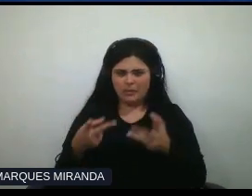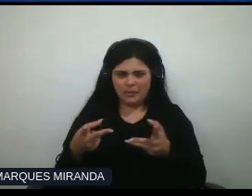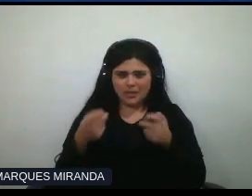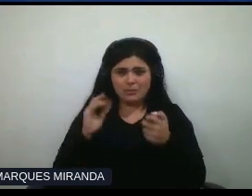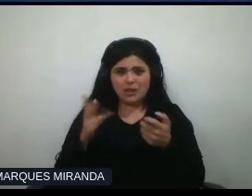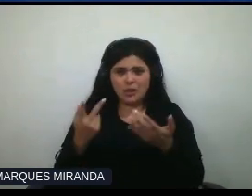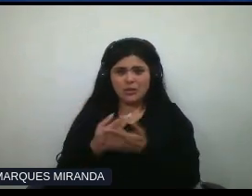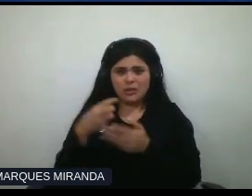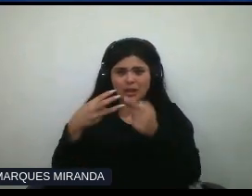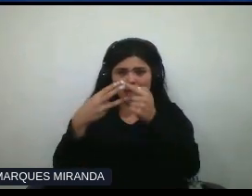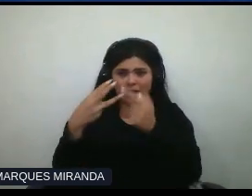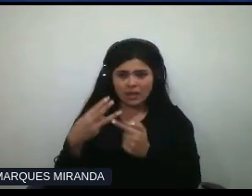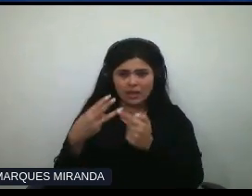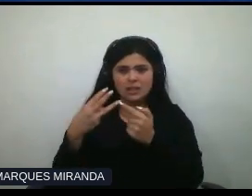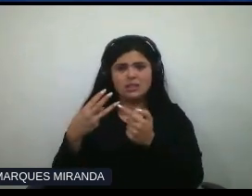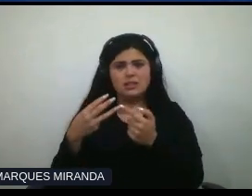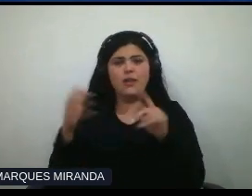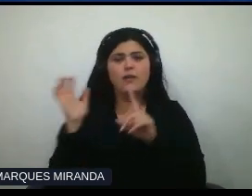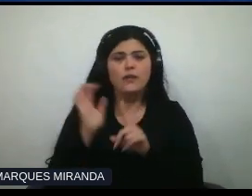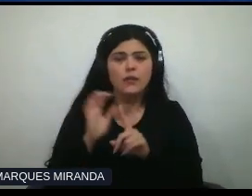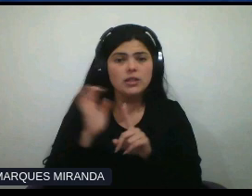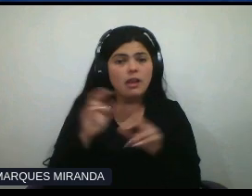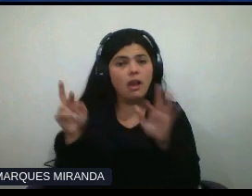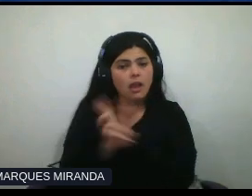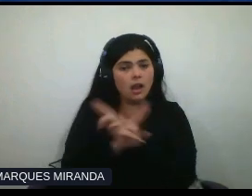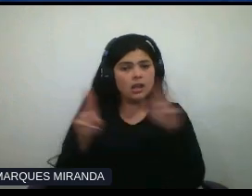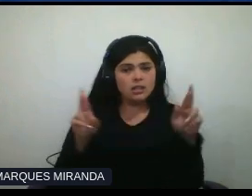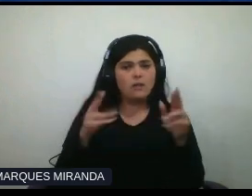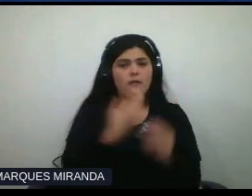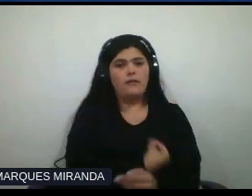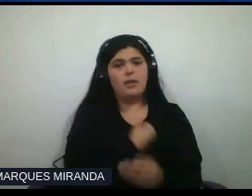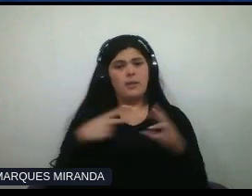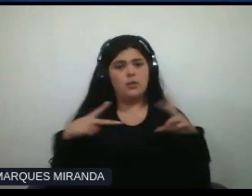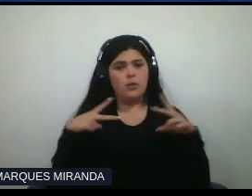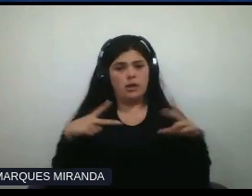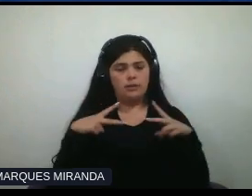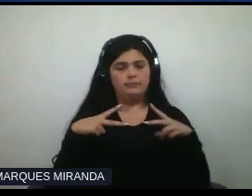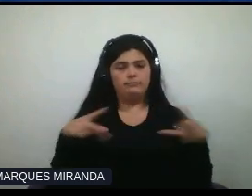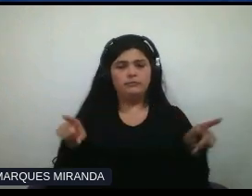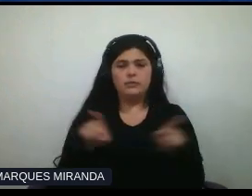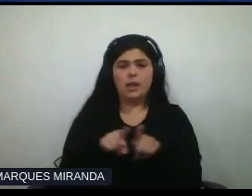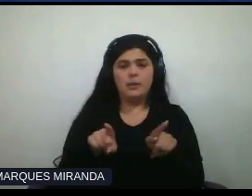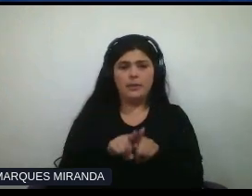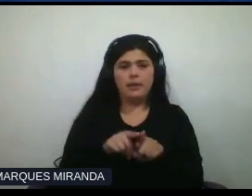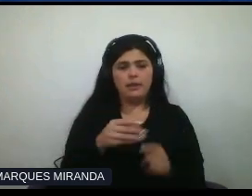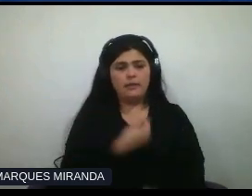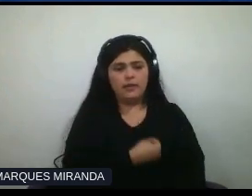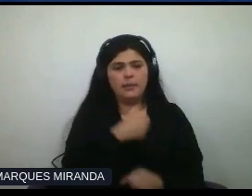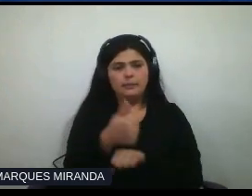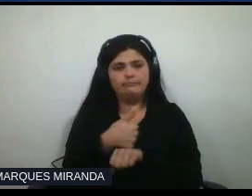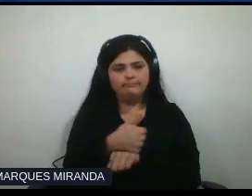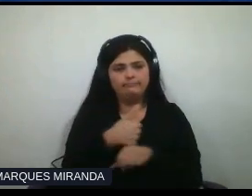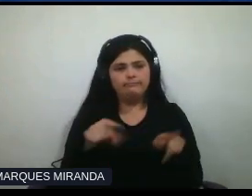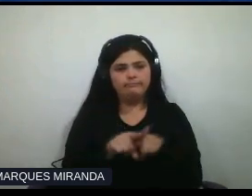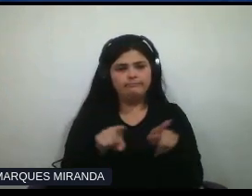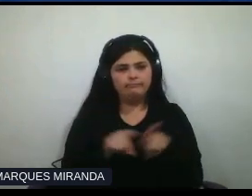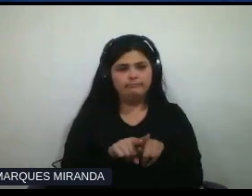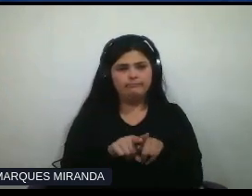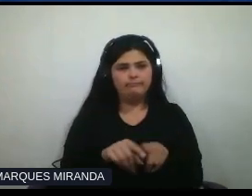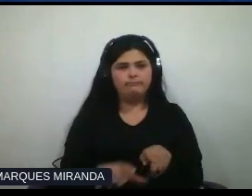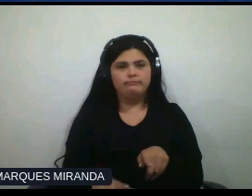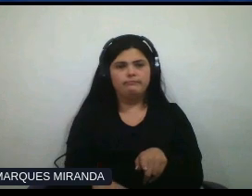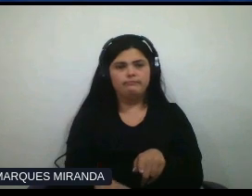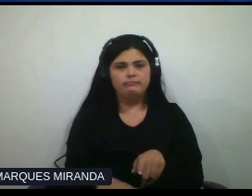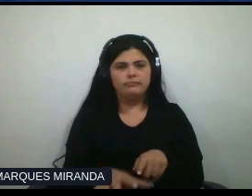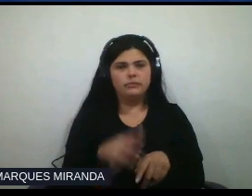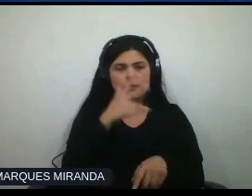por 3, isso começa a afetar as nossas relações na vida pessoal, mas muitas vezes na vida profissional. Aqui a